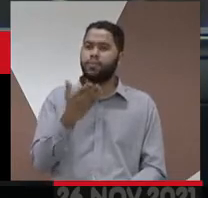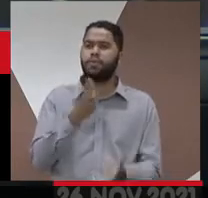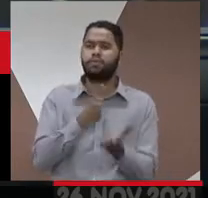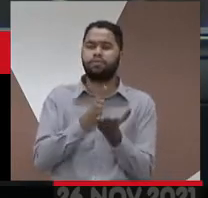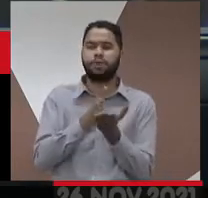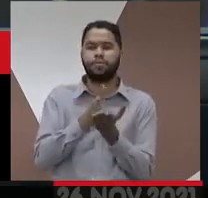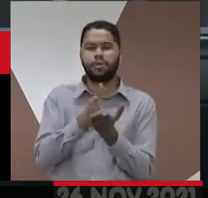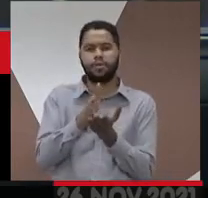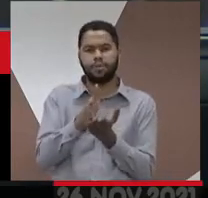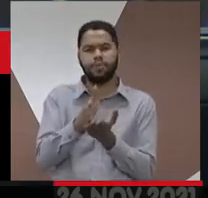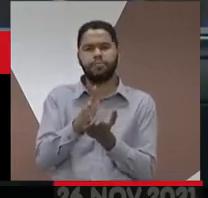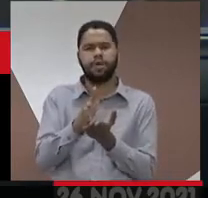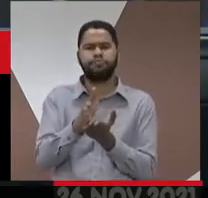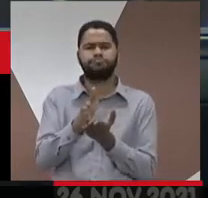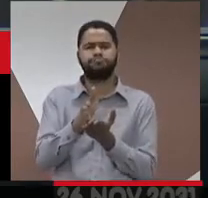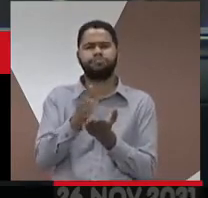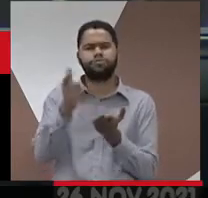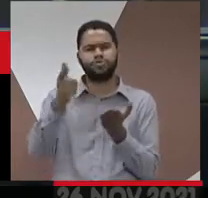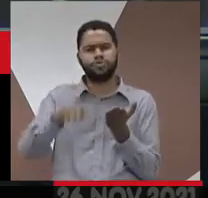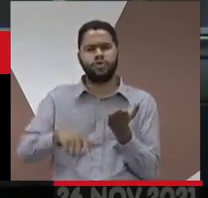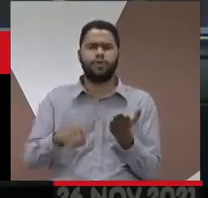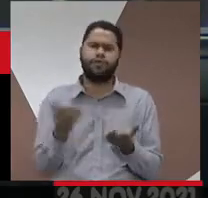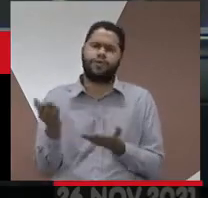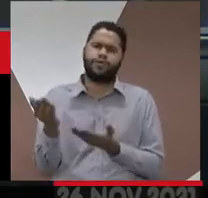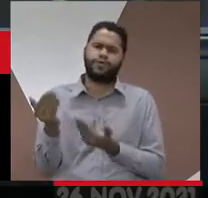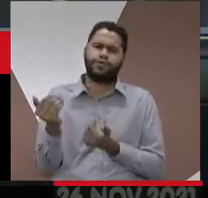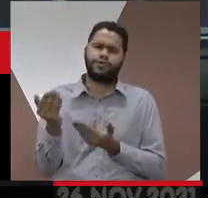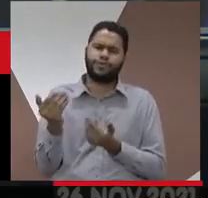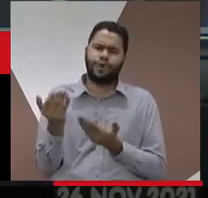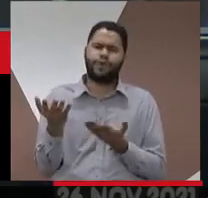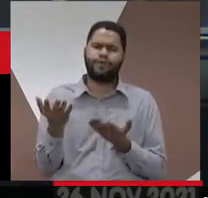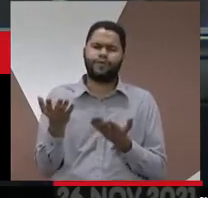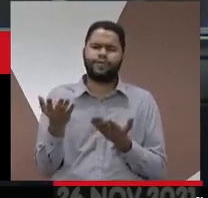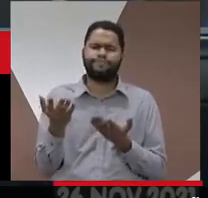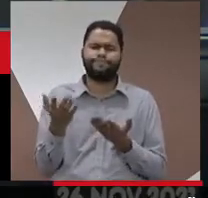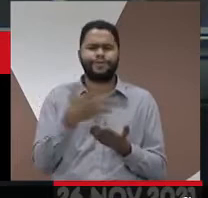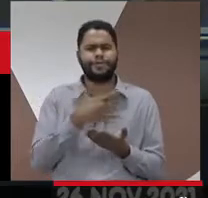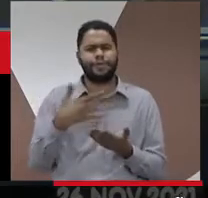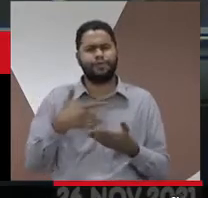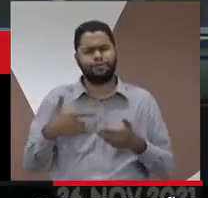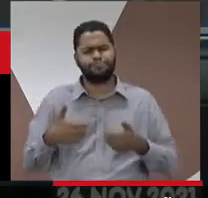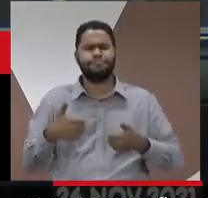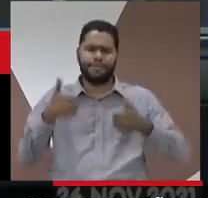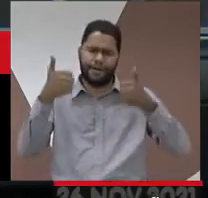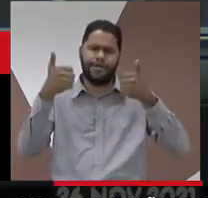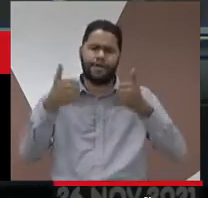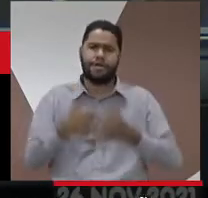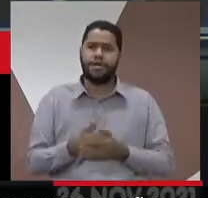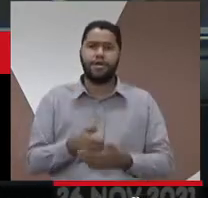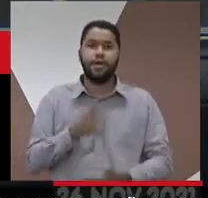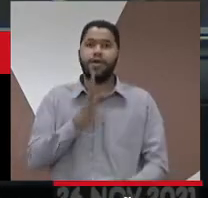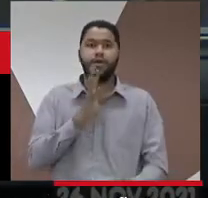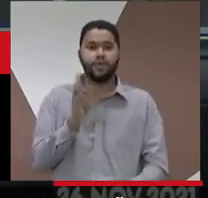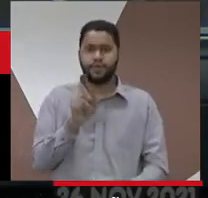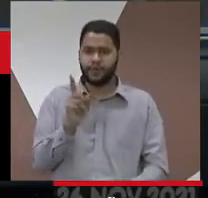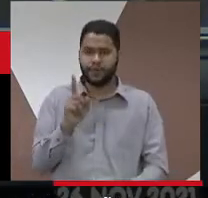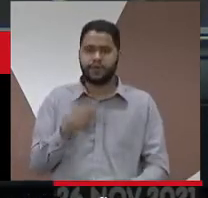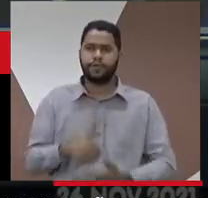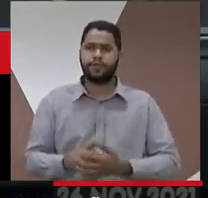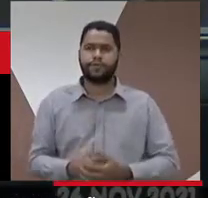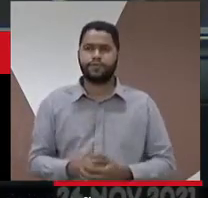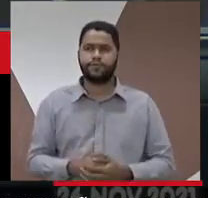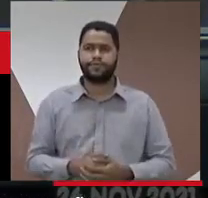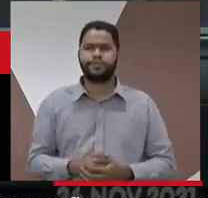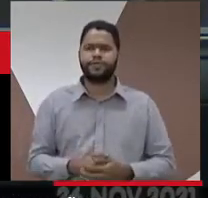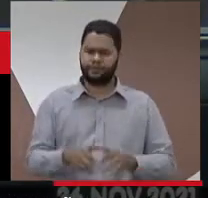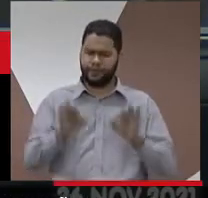de todo o coração, é um rapaz jovem que eu estou vendo, né? Eu não conhecia, e vai